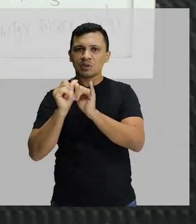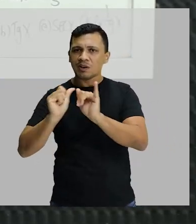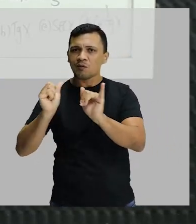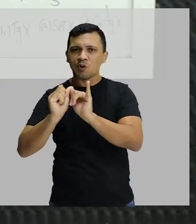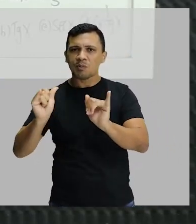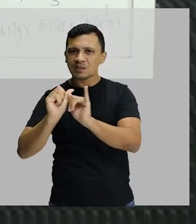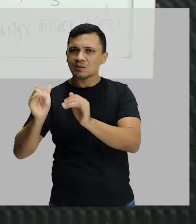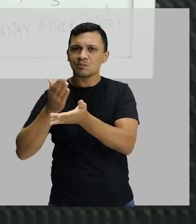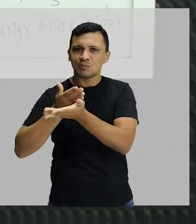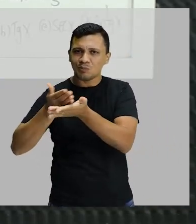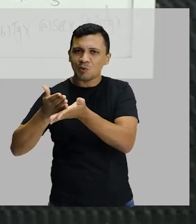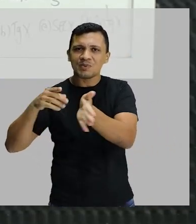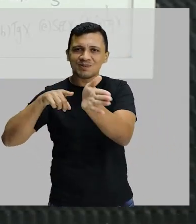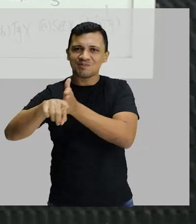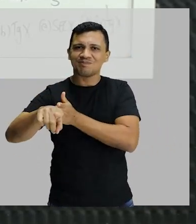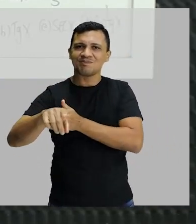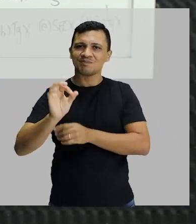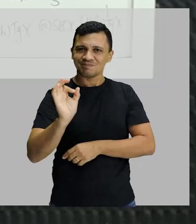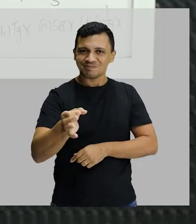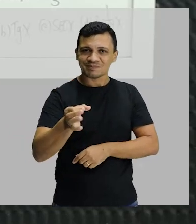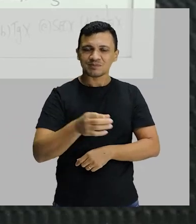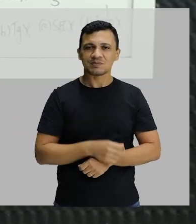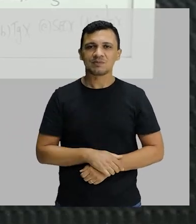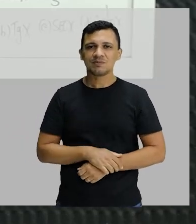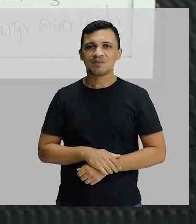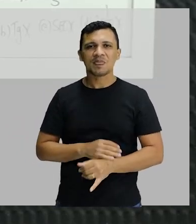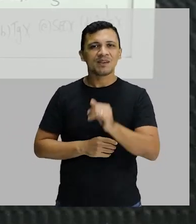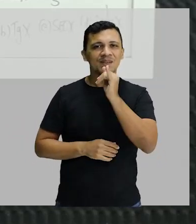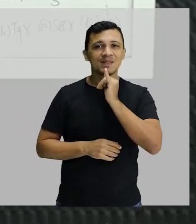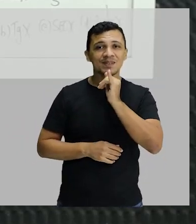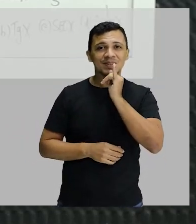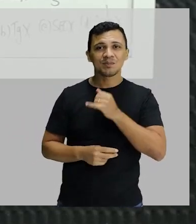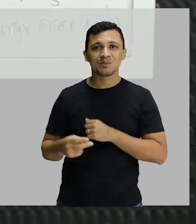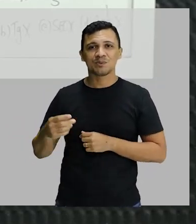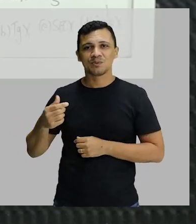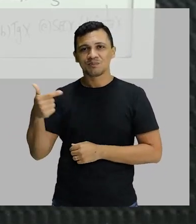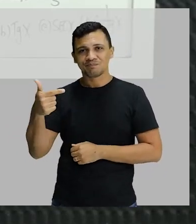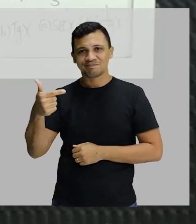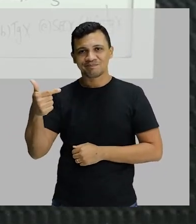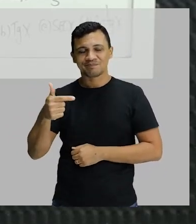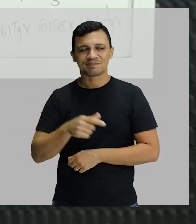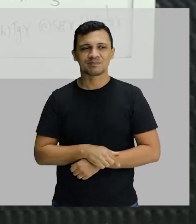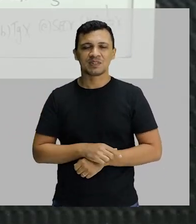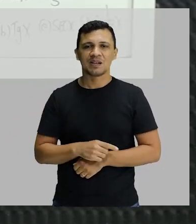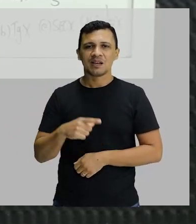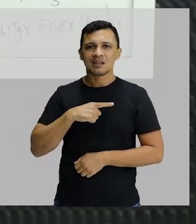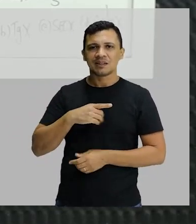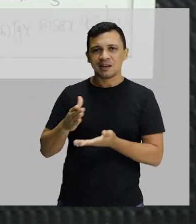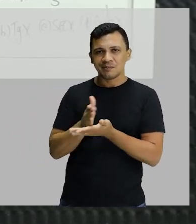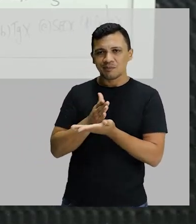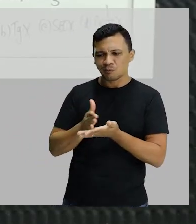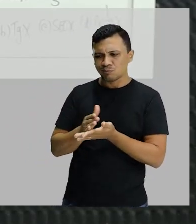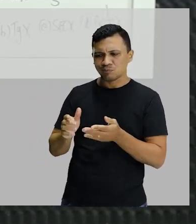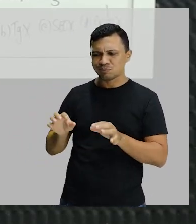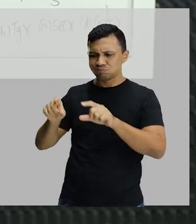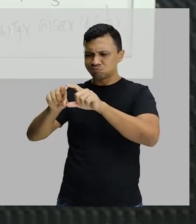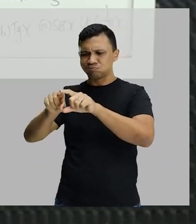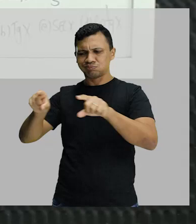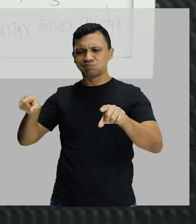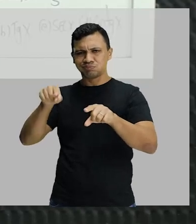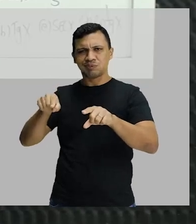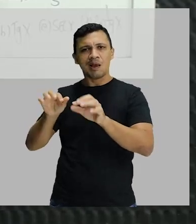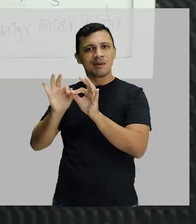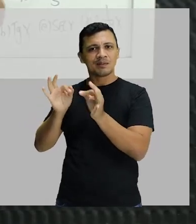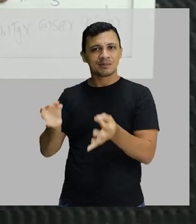Certinho? Vamos aqui para o exemplo 2. Simplifique as expressões, né? E dê algumas expressões para a gente simplificar. Então, isso aqui é simples,